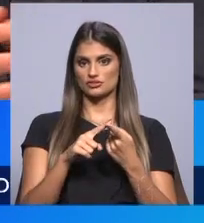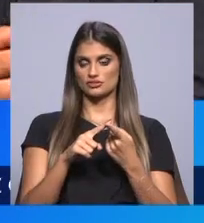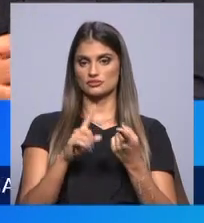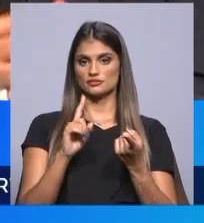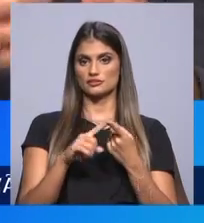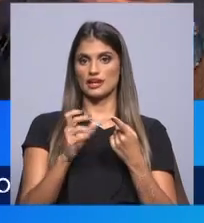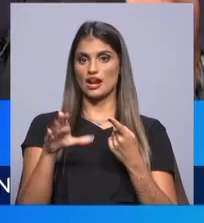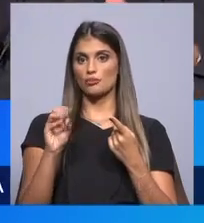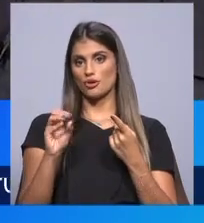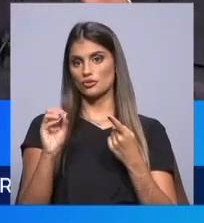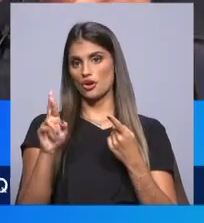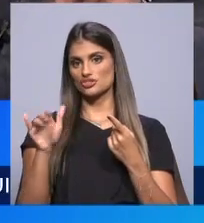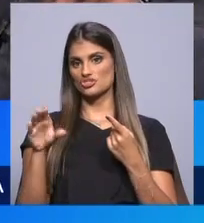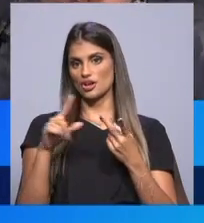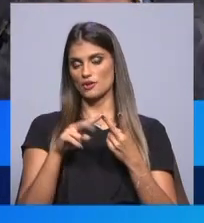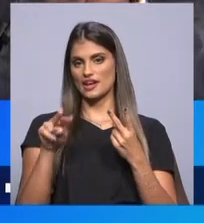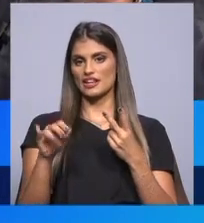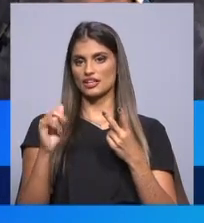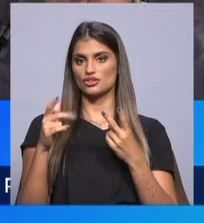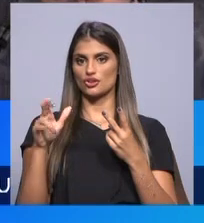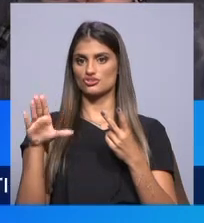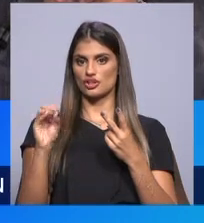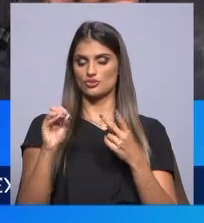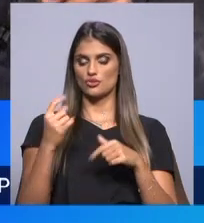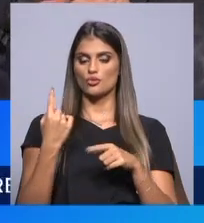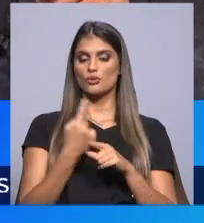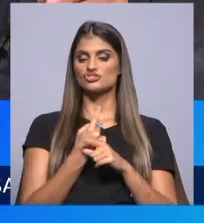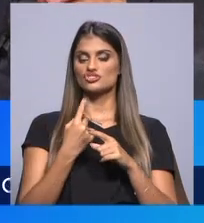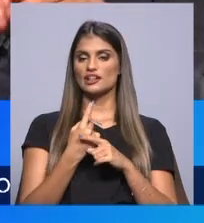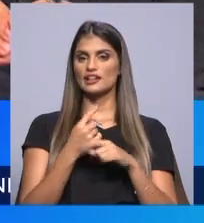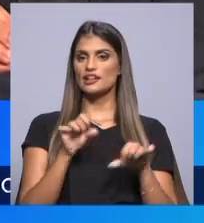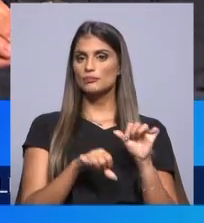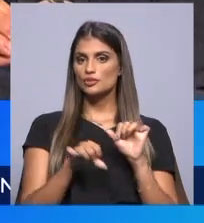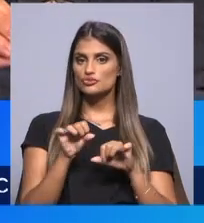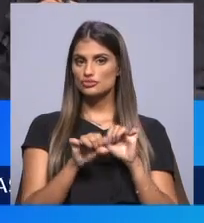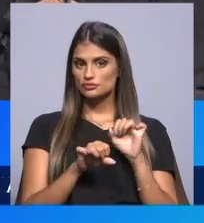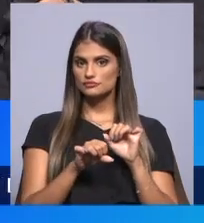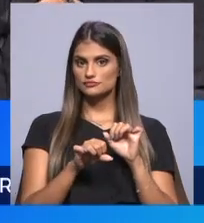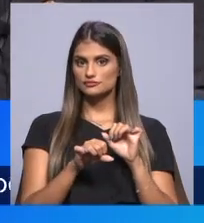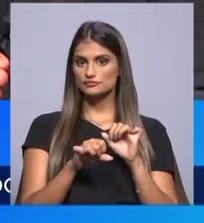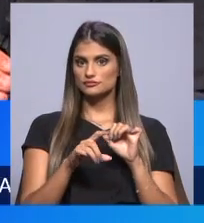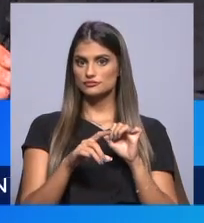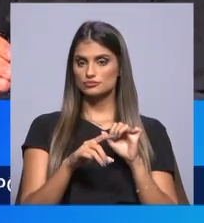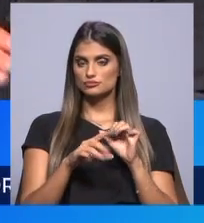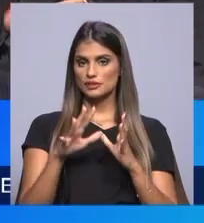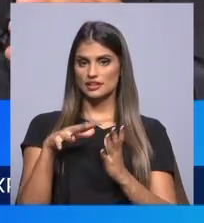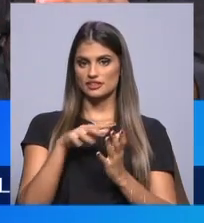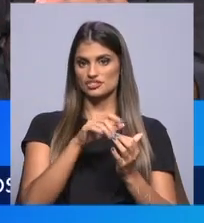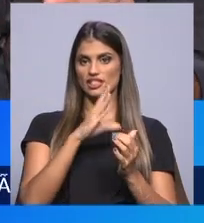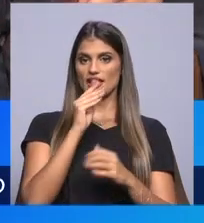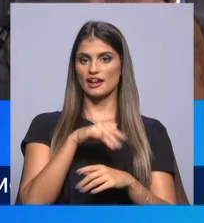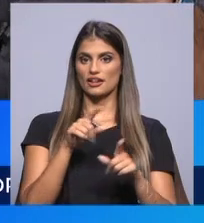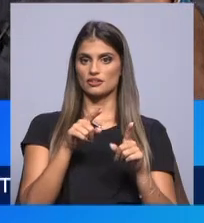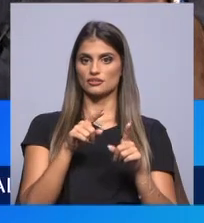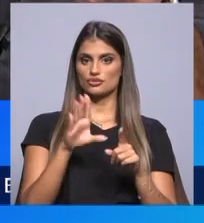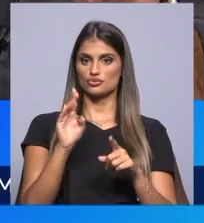oxigênio, encontramos nitrogênio, tudo elementos químicos, quer nestes planetas terrestres, quer nos planetas como o nosso